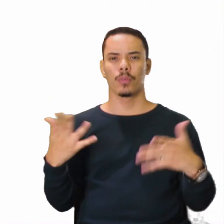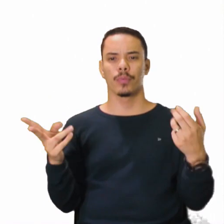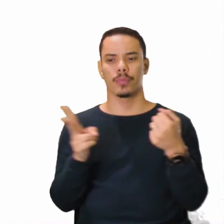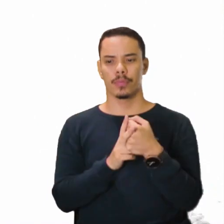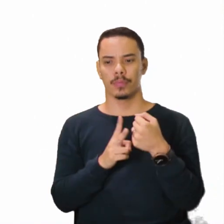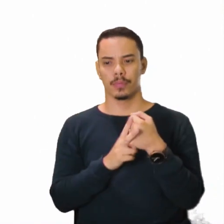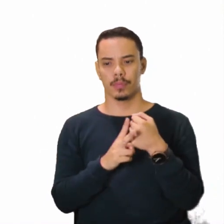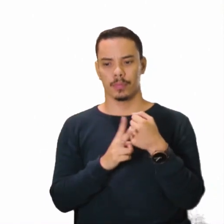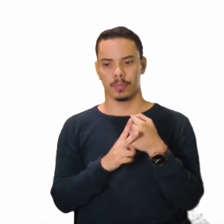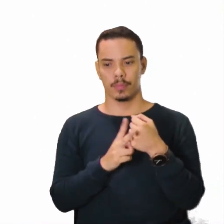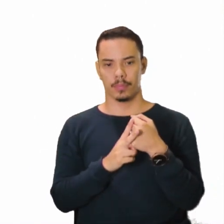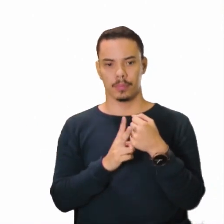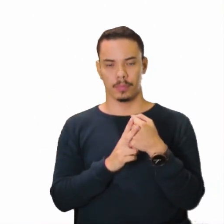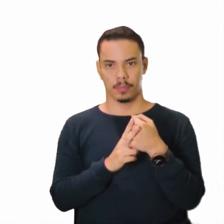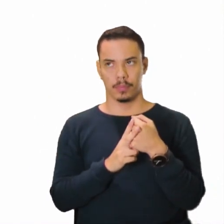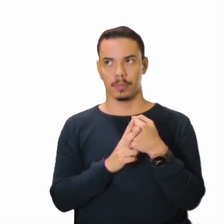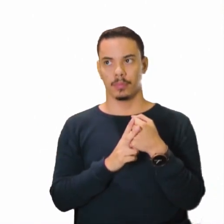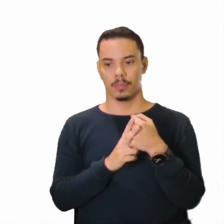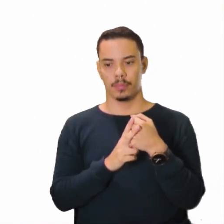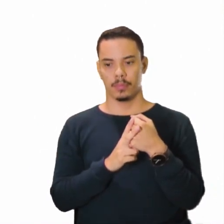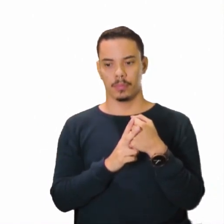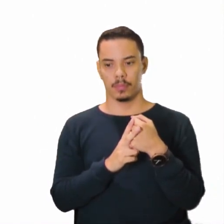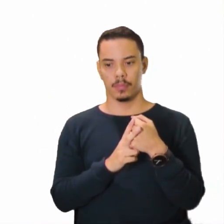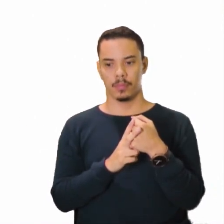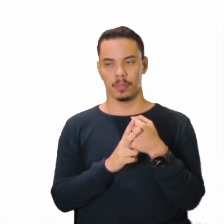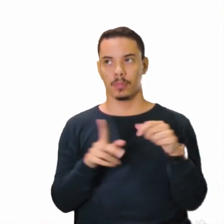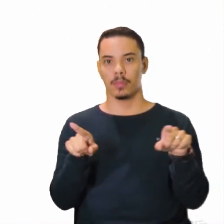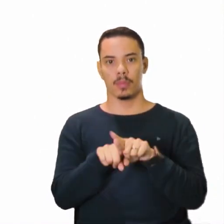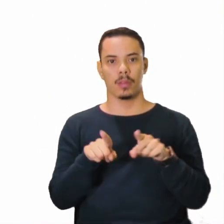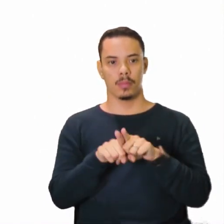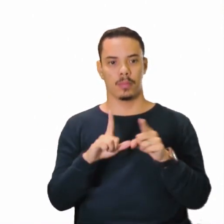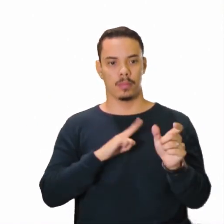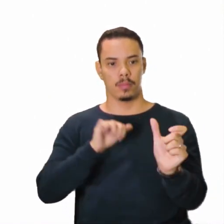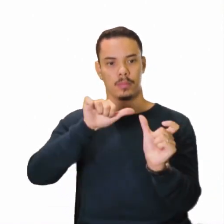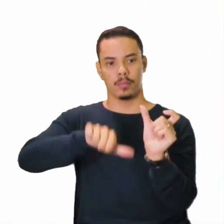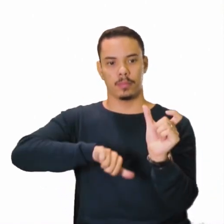verbo? Trovejar, né? E aqui ele está conjugado,